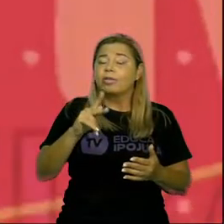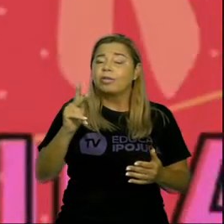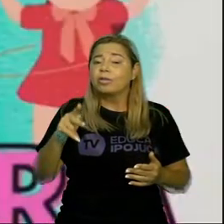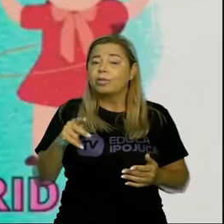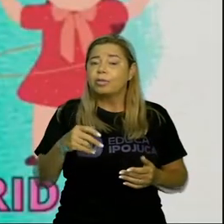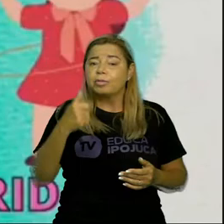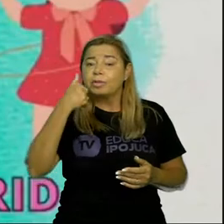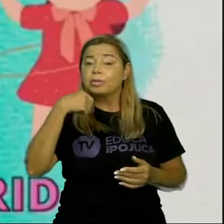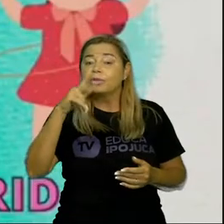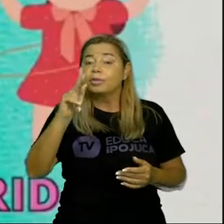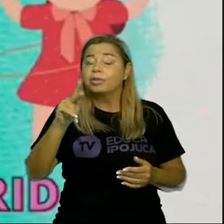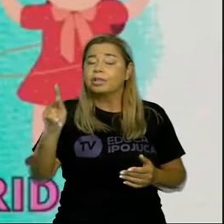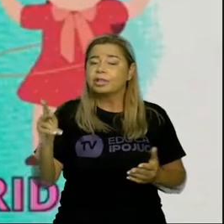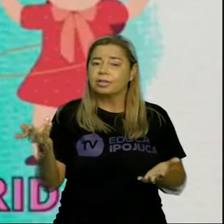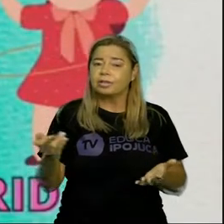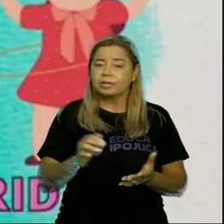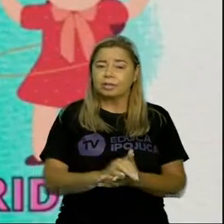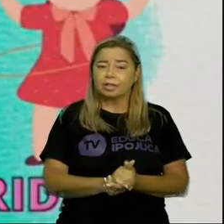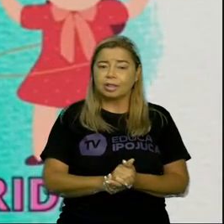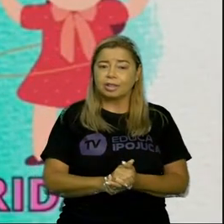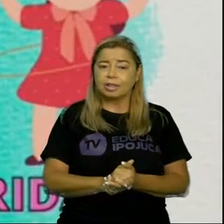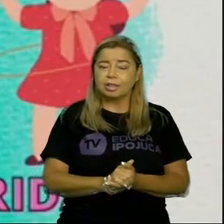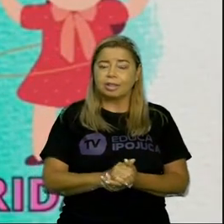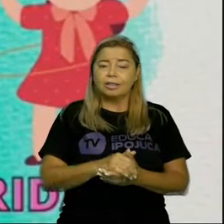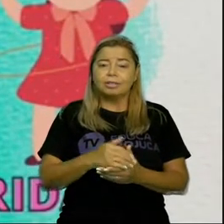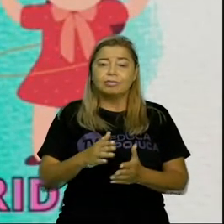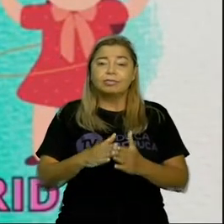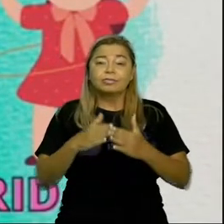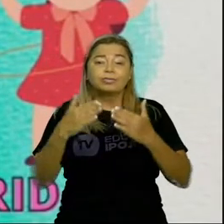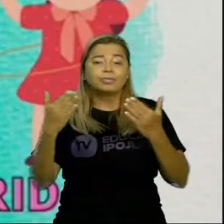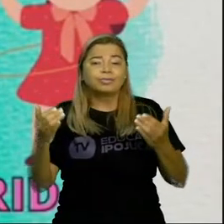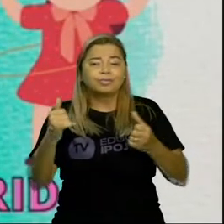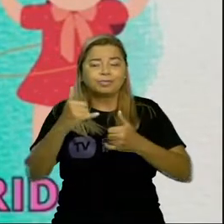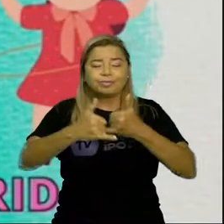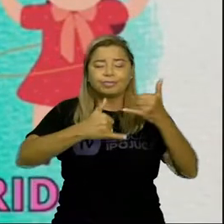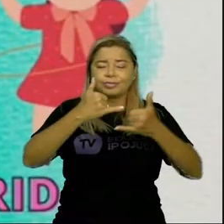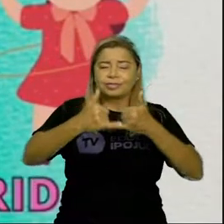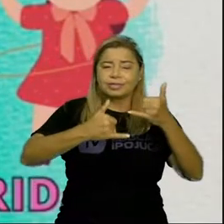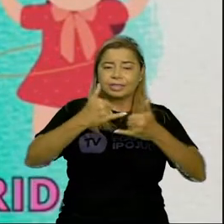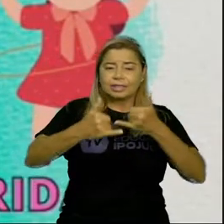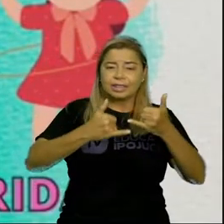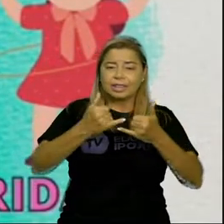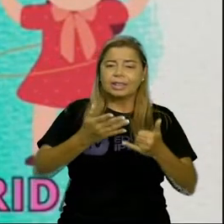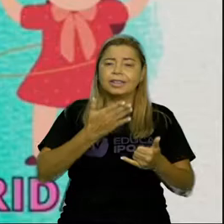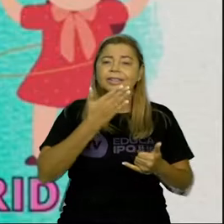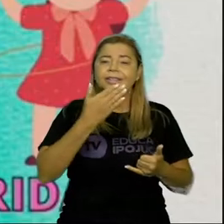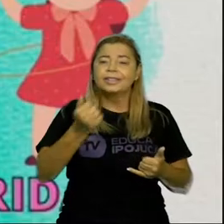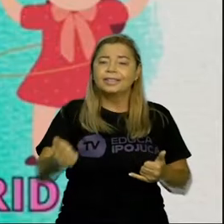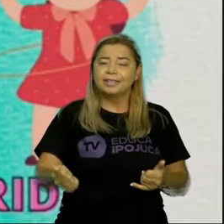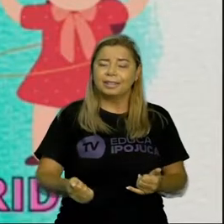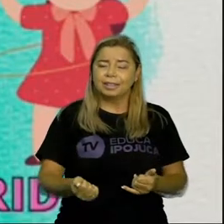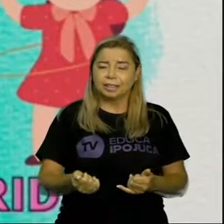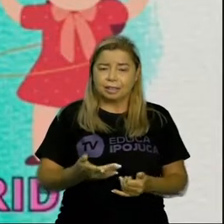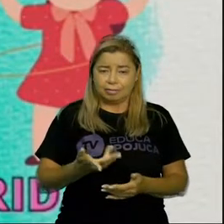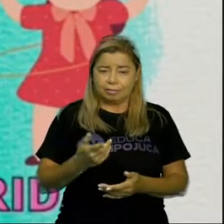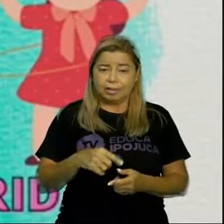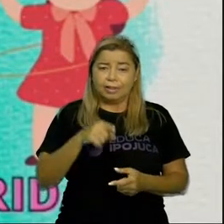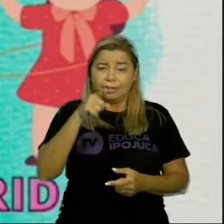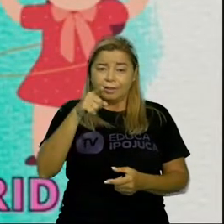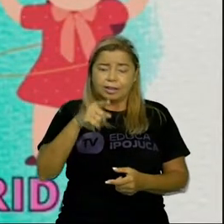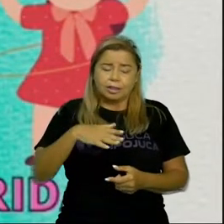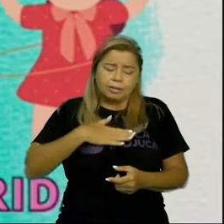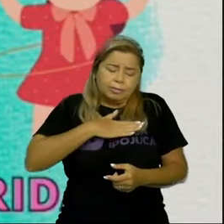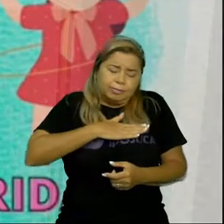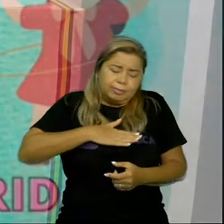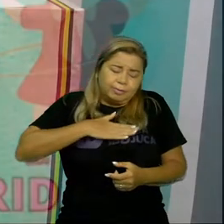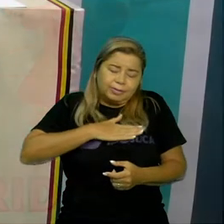vocês? Qual a brincadeira preferida de vocês? Quem aí gosta de